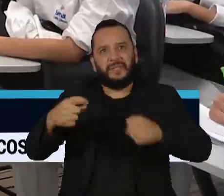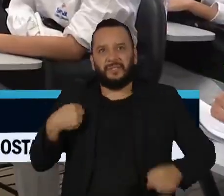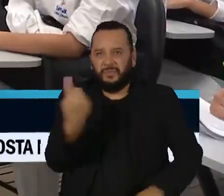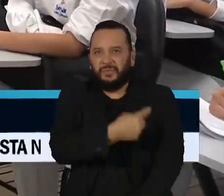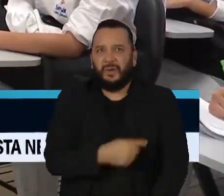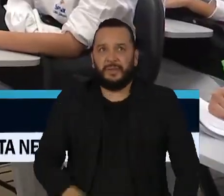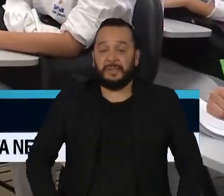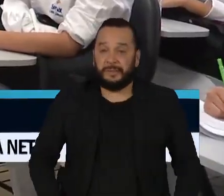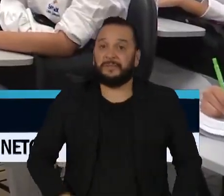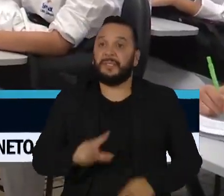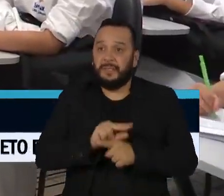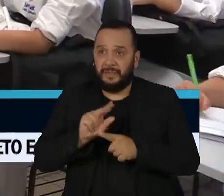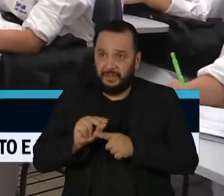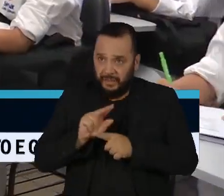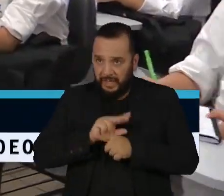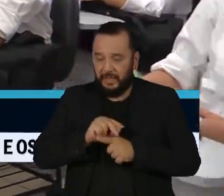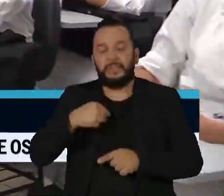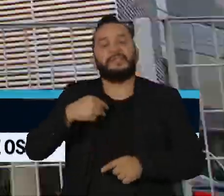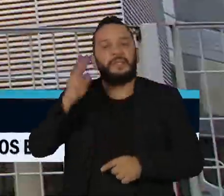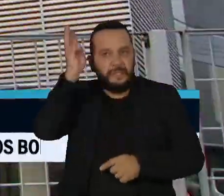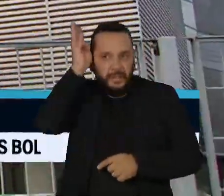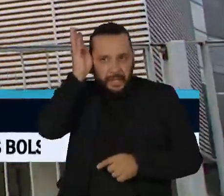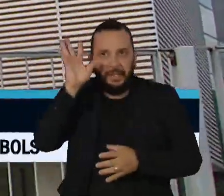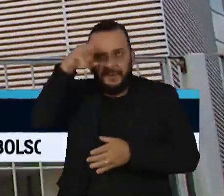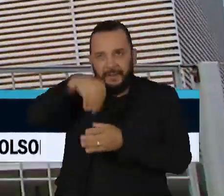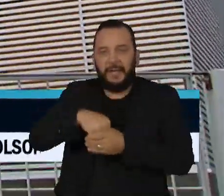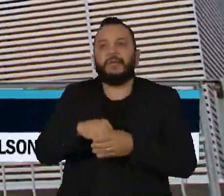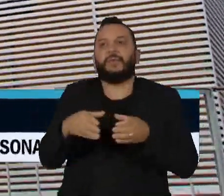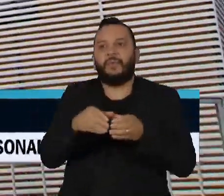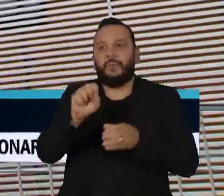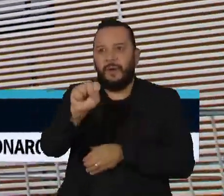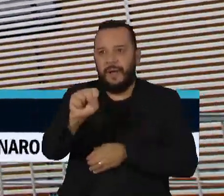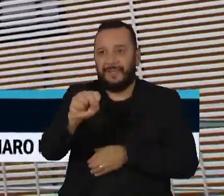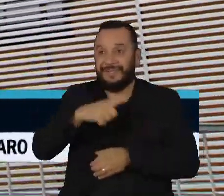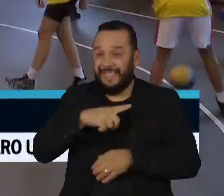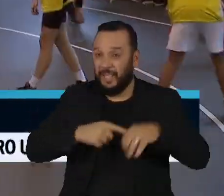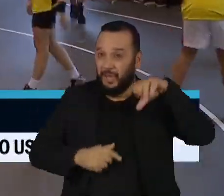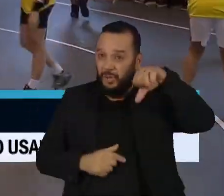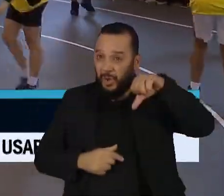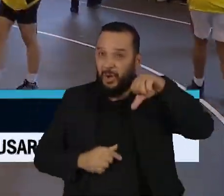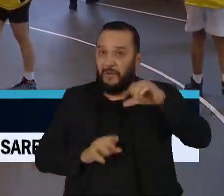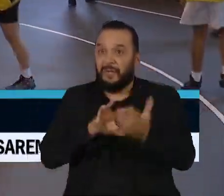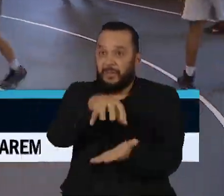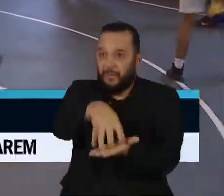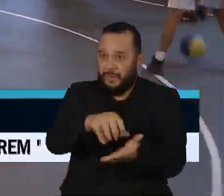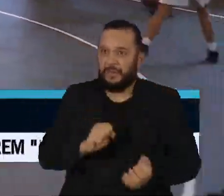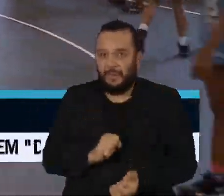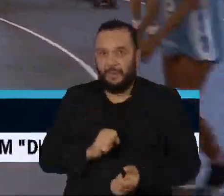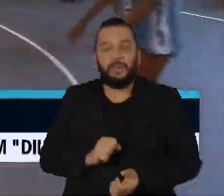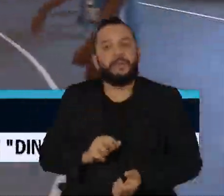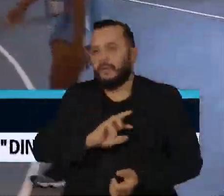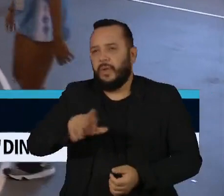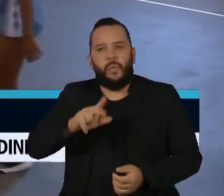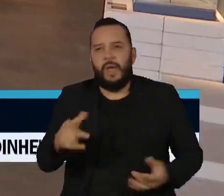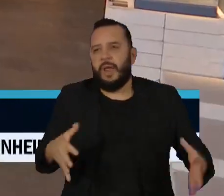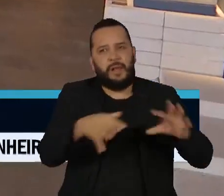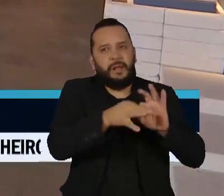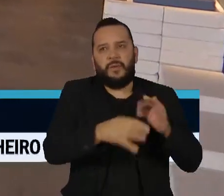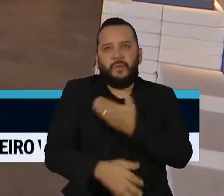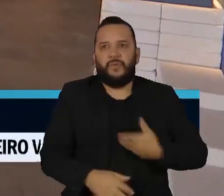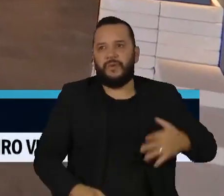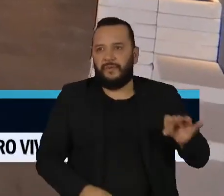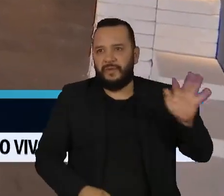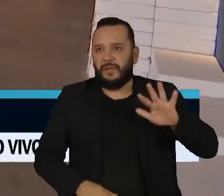nós. SESC e SENAC fazem parte do Sistema S, que reúne 9 entidades. Nenhuma delas é ligada ao governo federal.